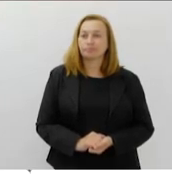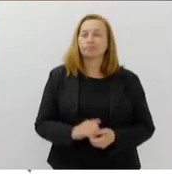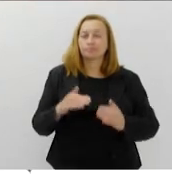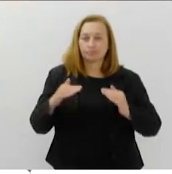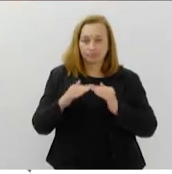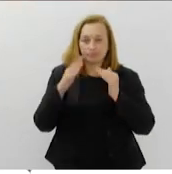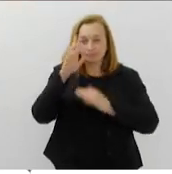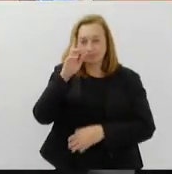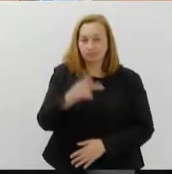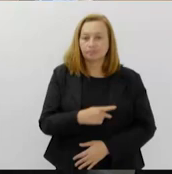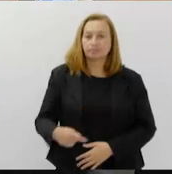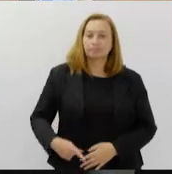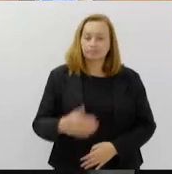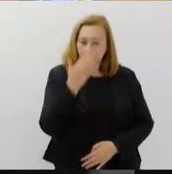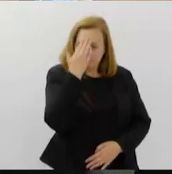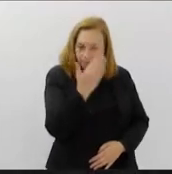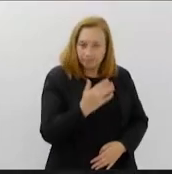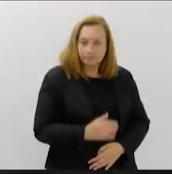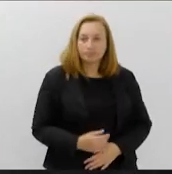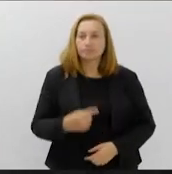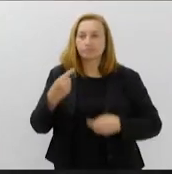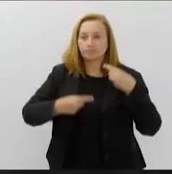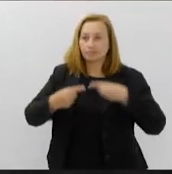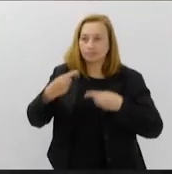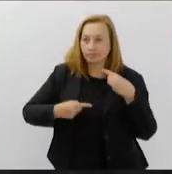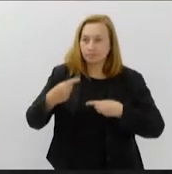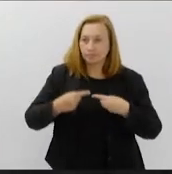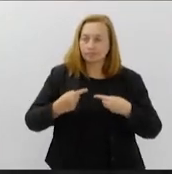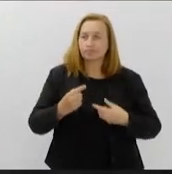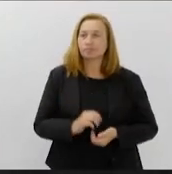Favorável, presidente. Muito obrigado. Com os pareceres emitidos em discussão.